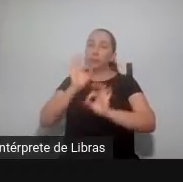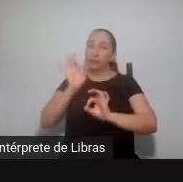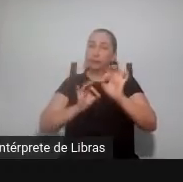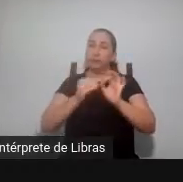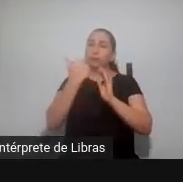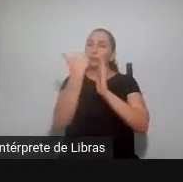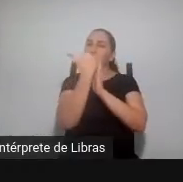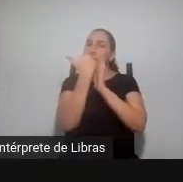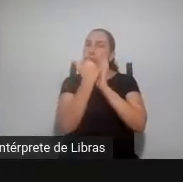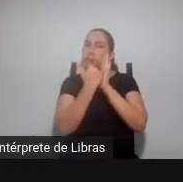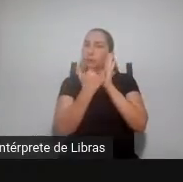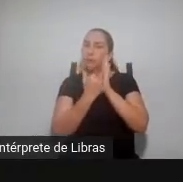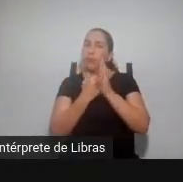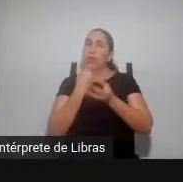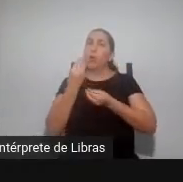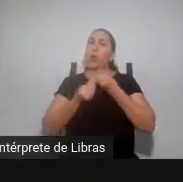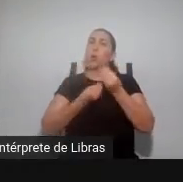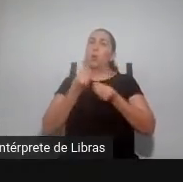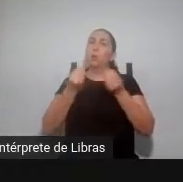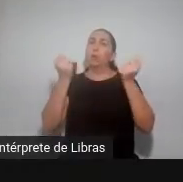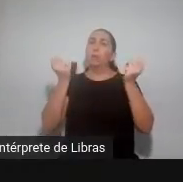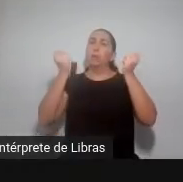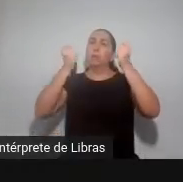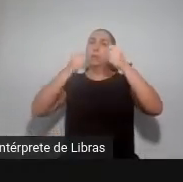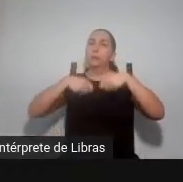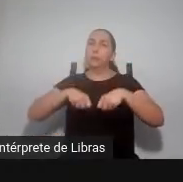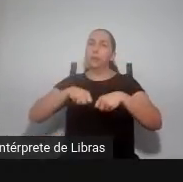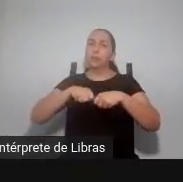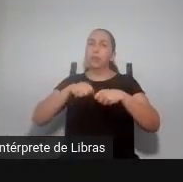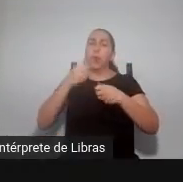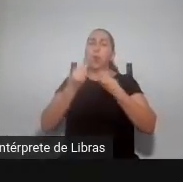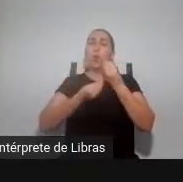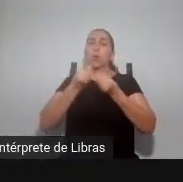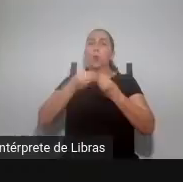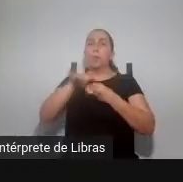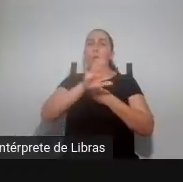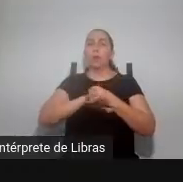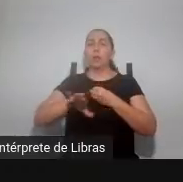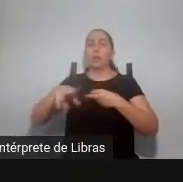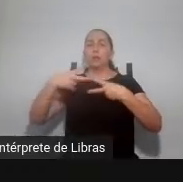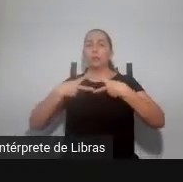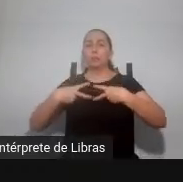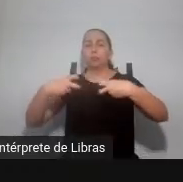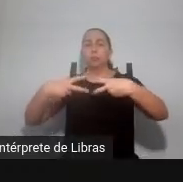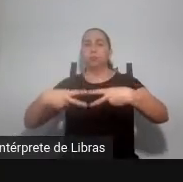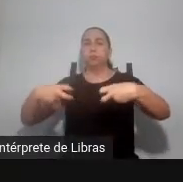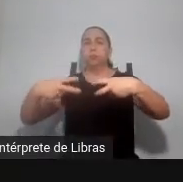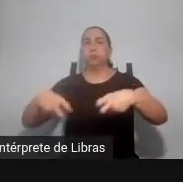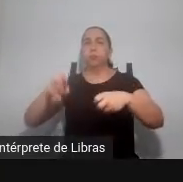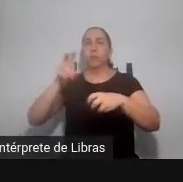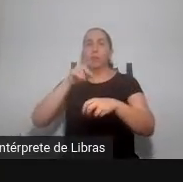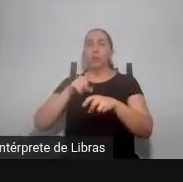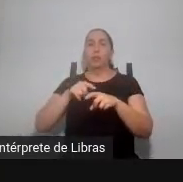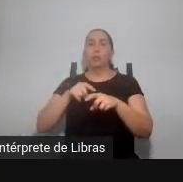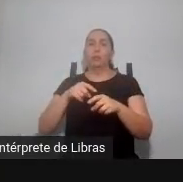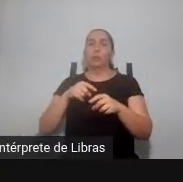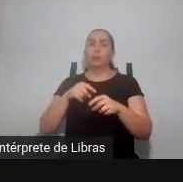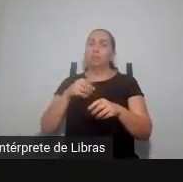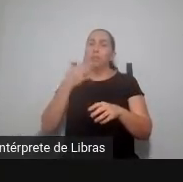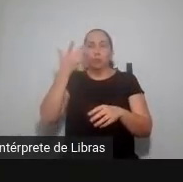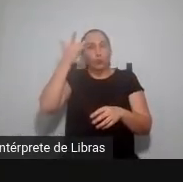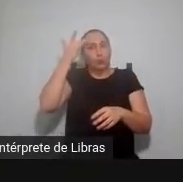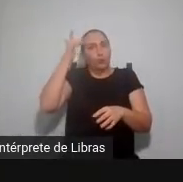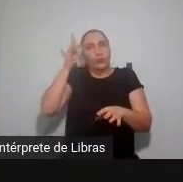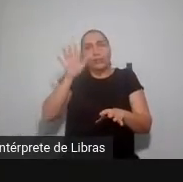isso vai ser? Como é que a criança vai se apropriar disso? A gente não sabe, porque não depende só dele, depende das intervenções